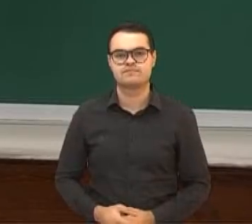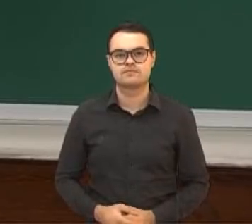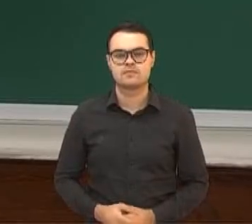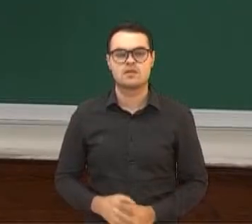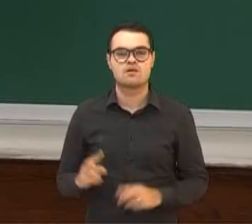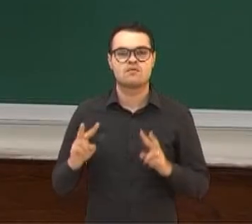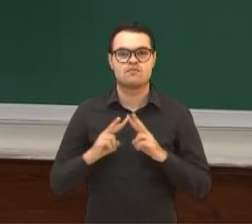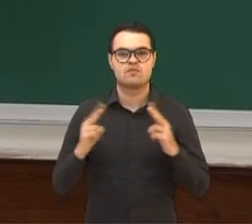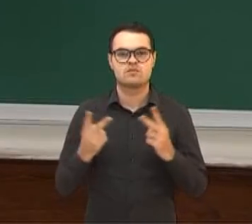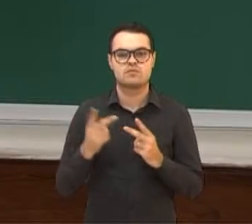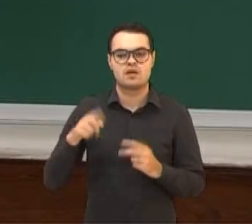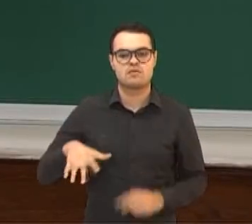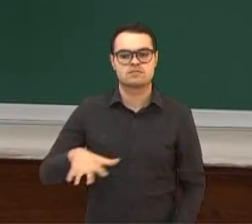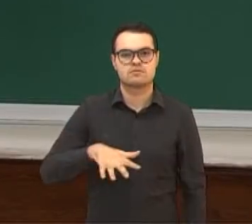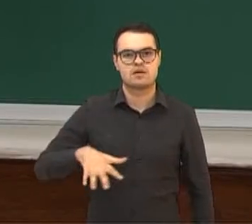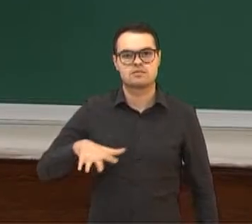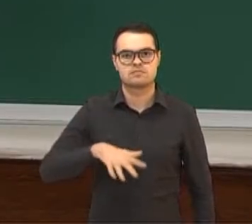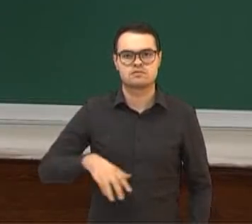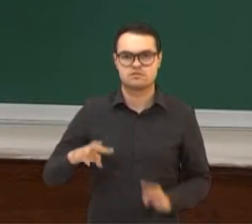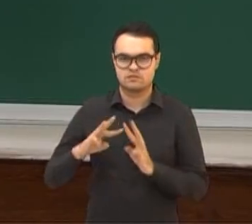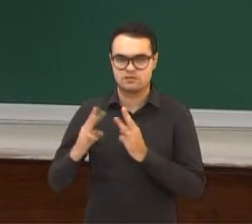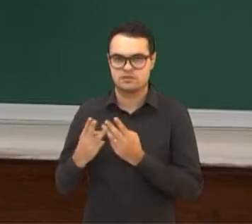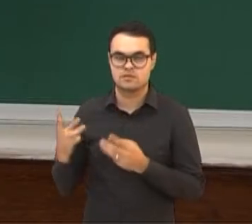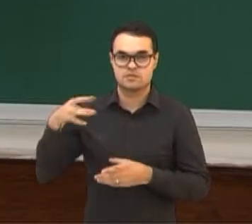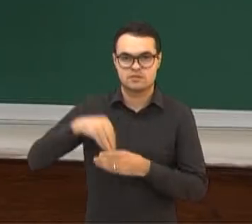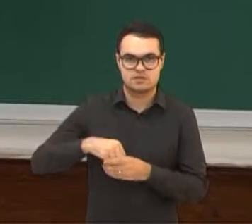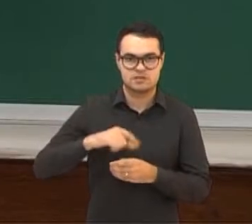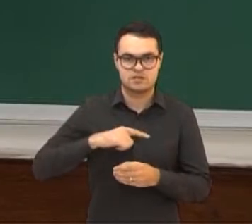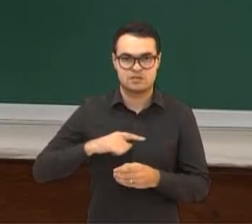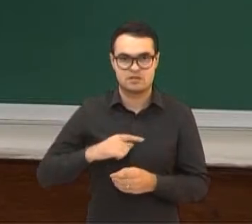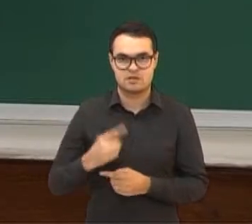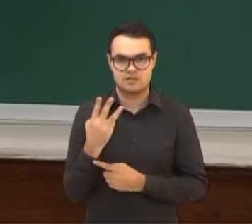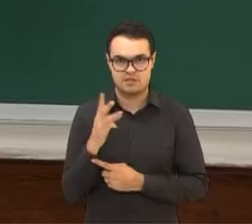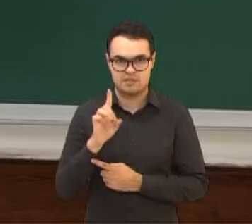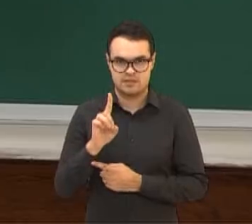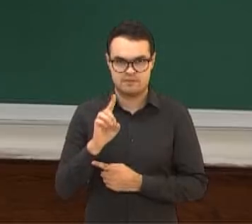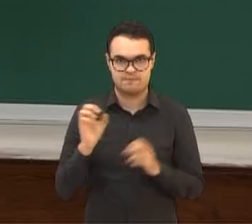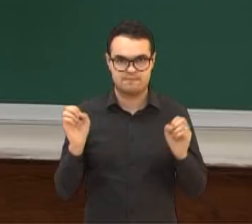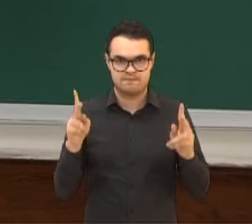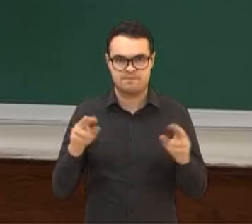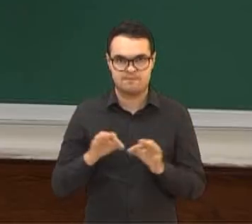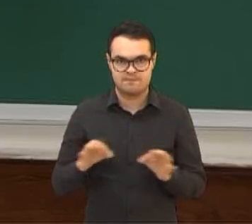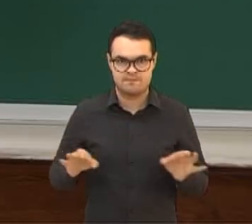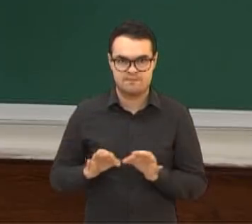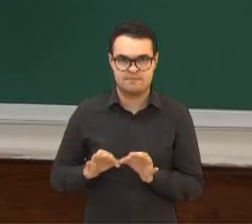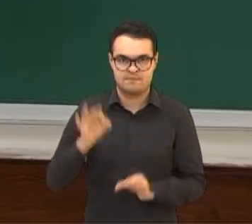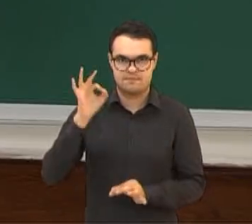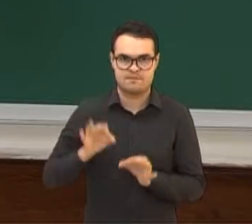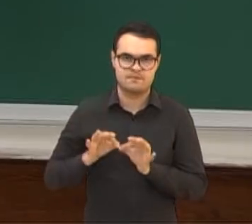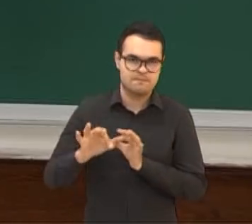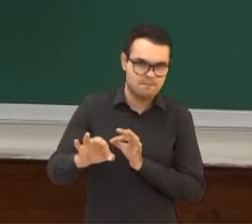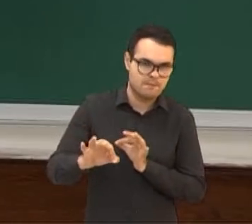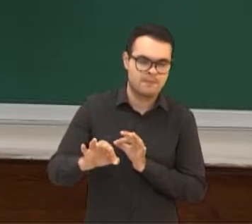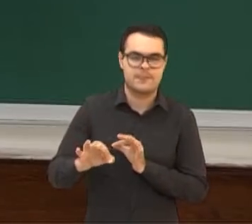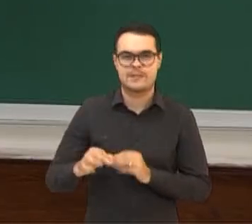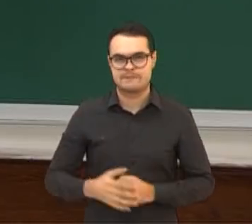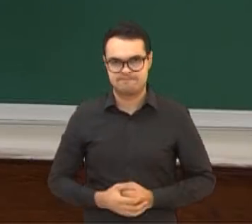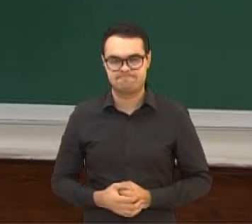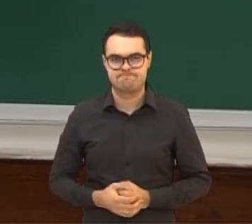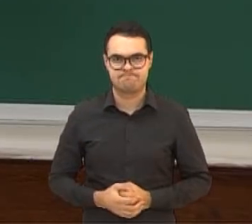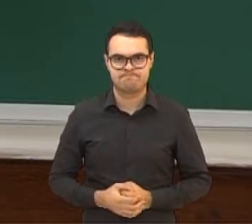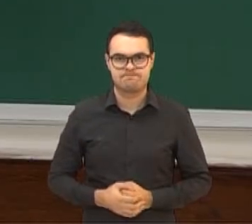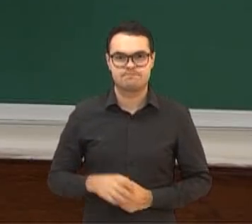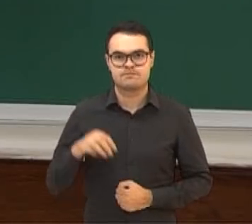volume é o espaço que a matéria ocupa dentro das 3 dimensões que a gente tem que calcular. Então, por isso, centímetros cúbicos, metros